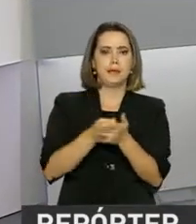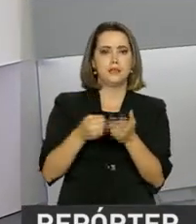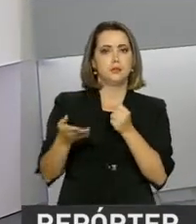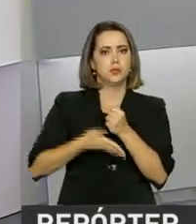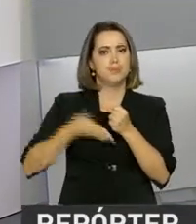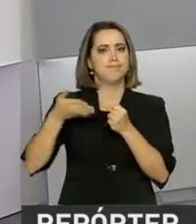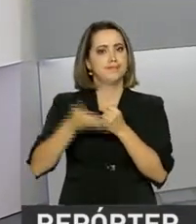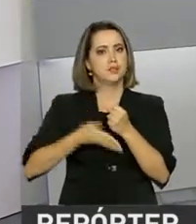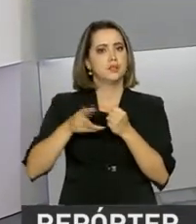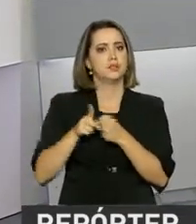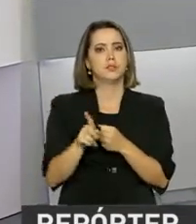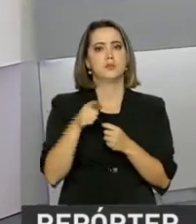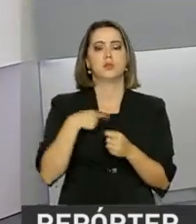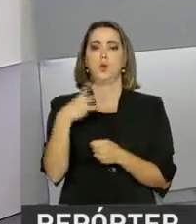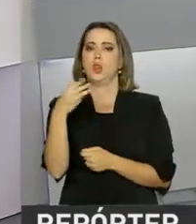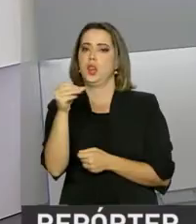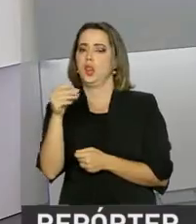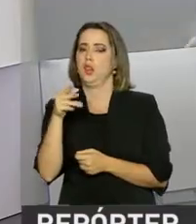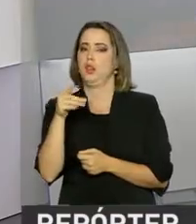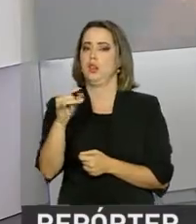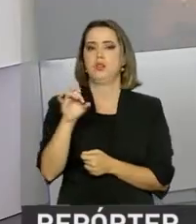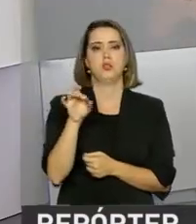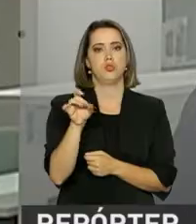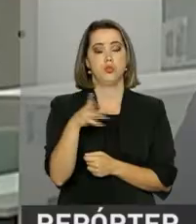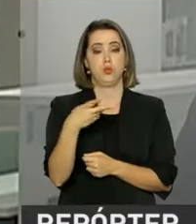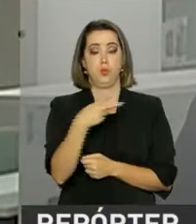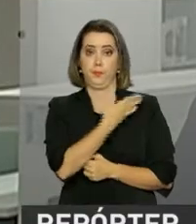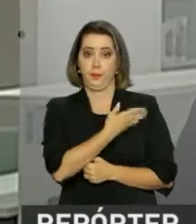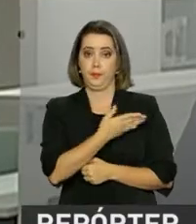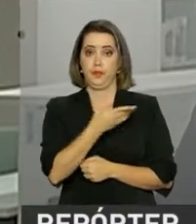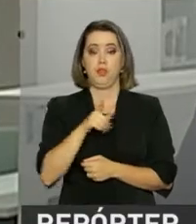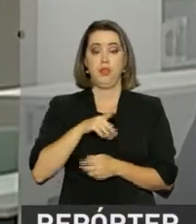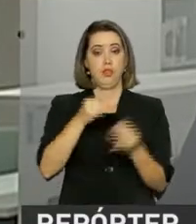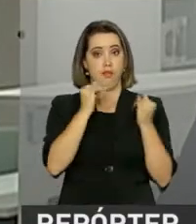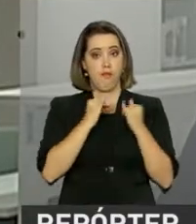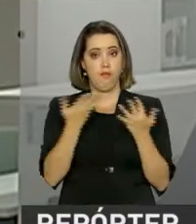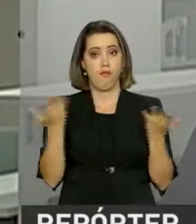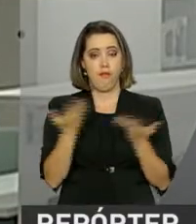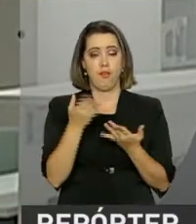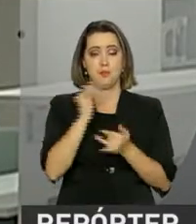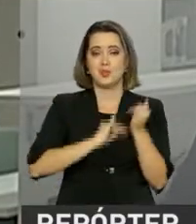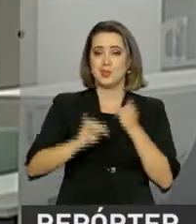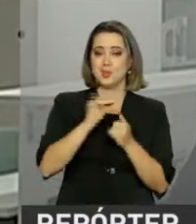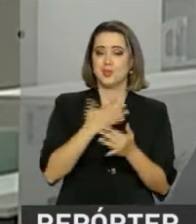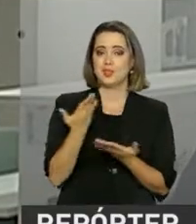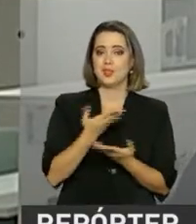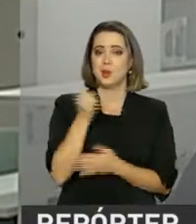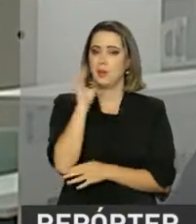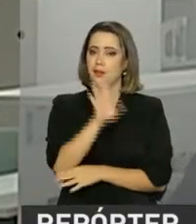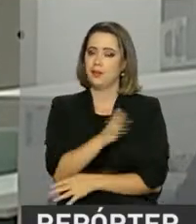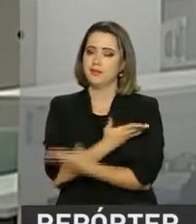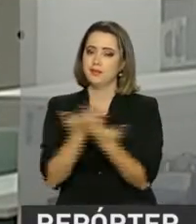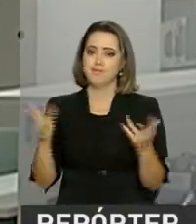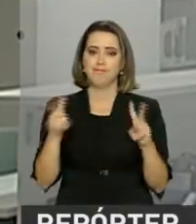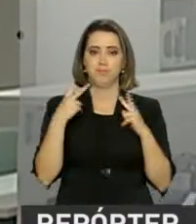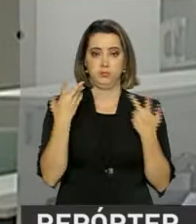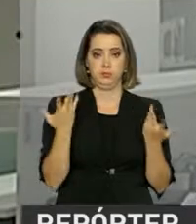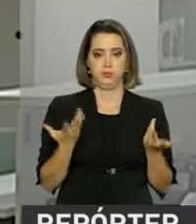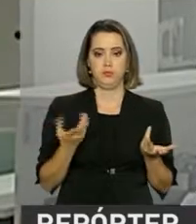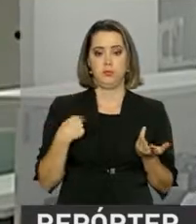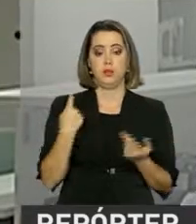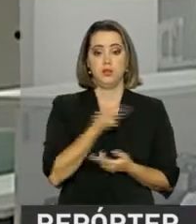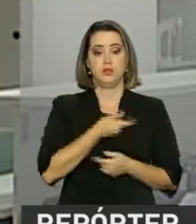tanto os detalhes para a gente sair com você boa tarde jaime boa tarde a todos que nos acompanham olha jaime